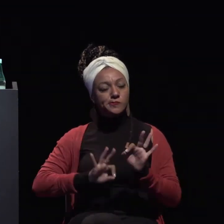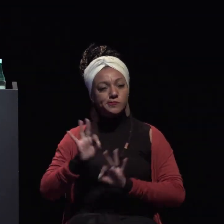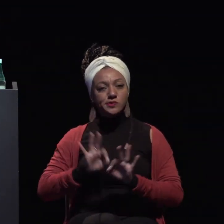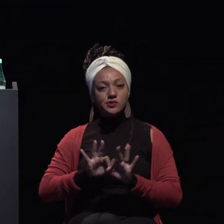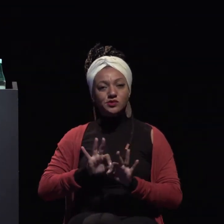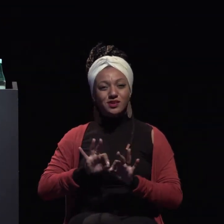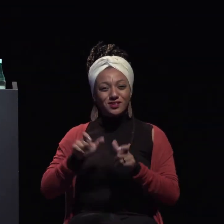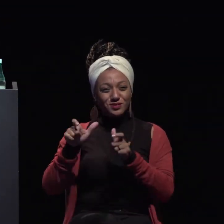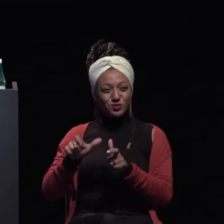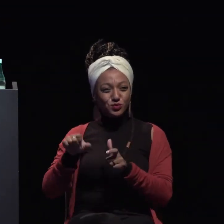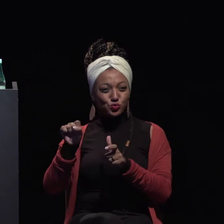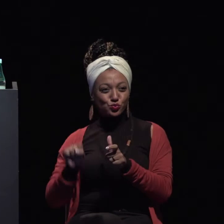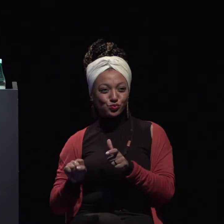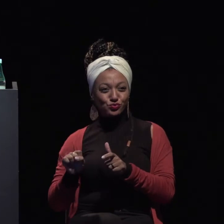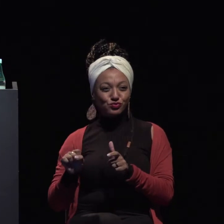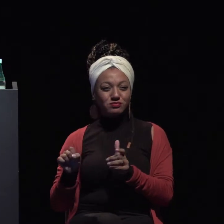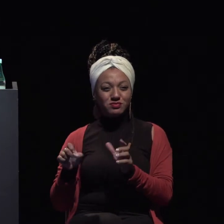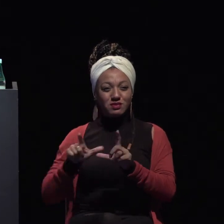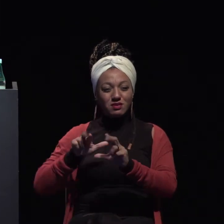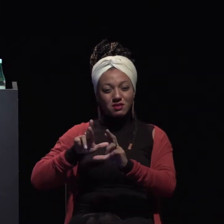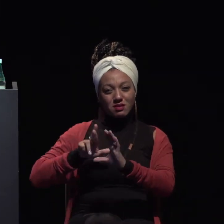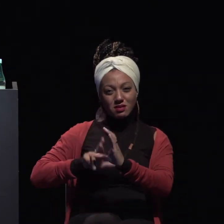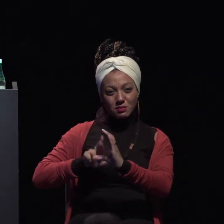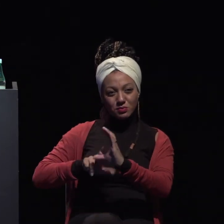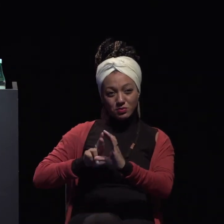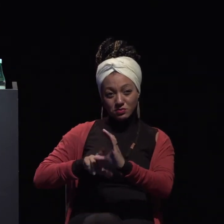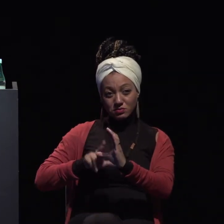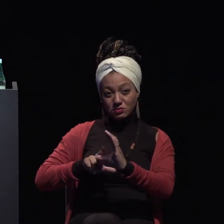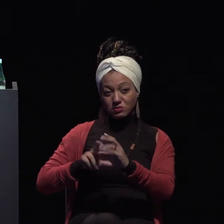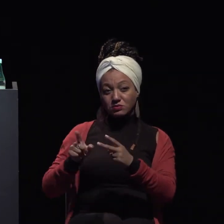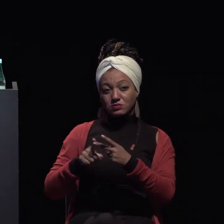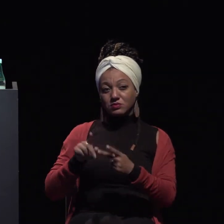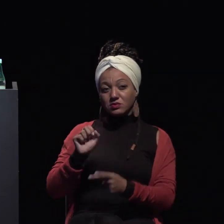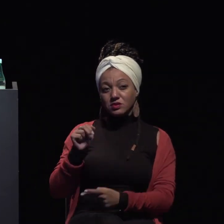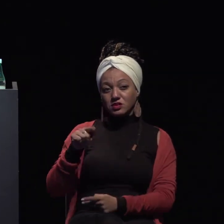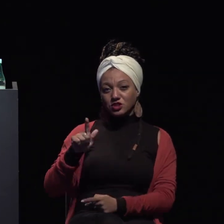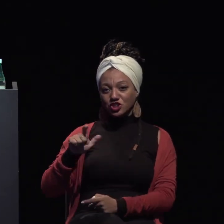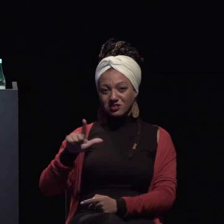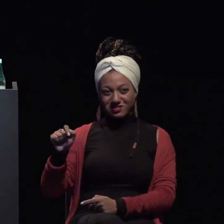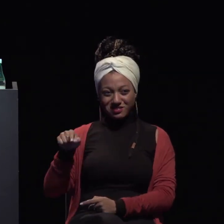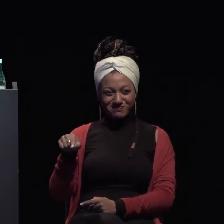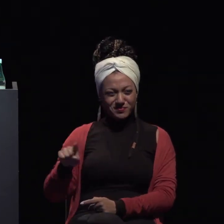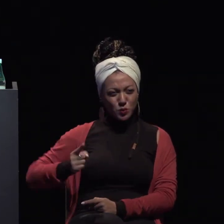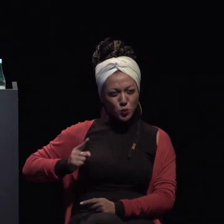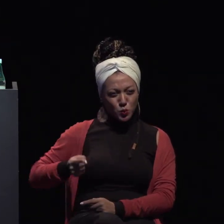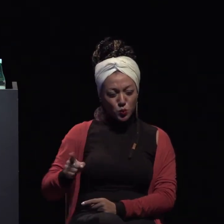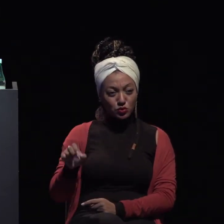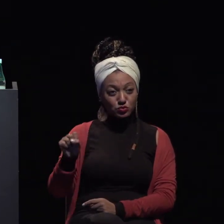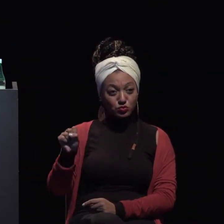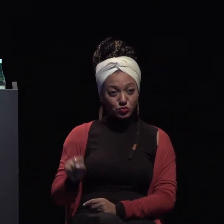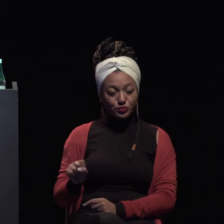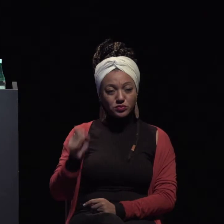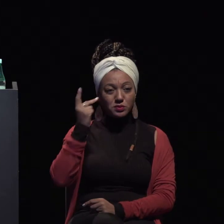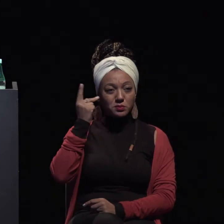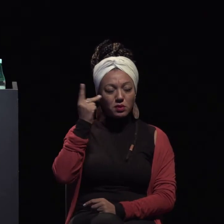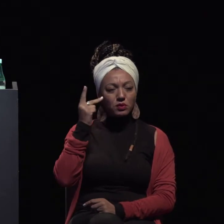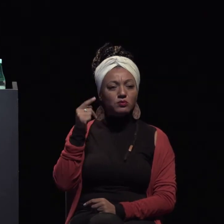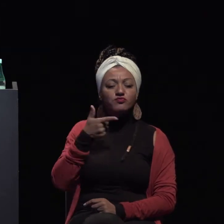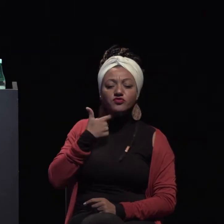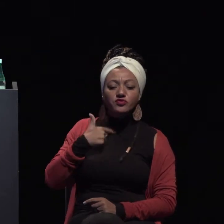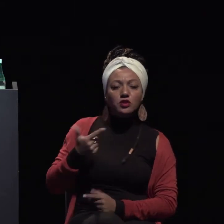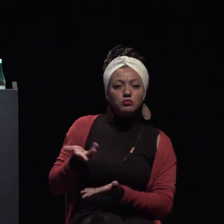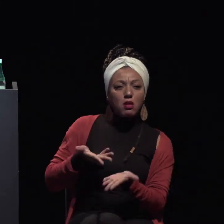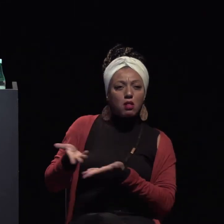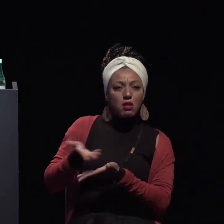Sul com jovens do Capão Redondo e do Jardim Ângela que queriam alguém que pudesse falar sobre turismo com eles e